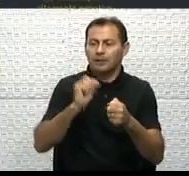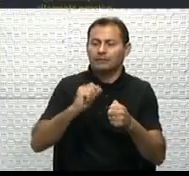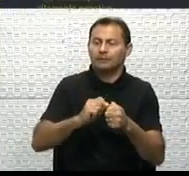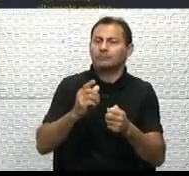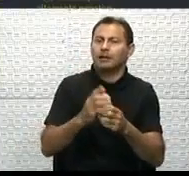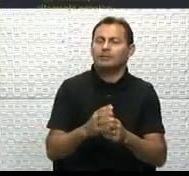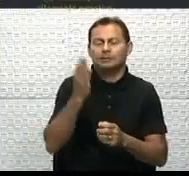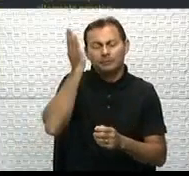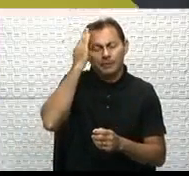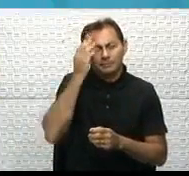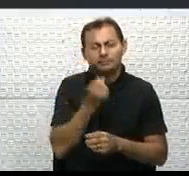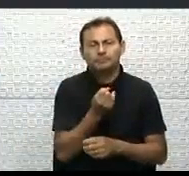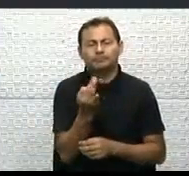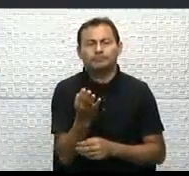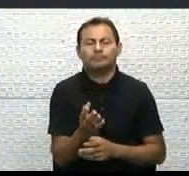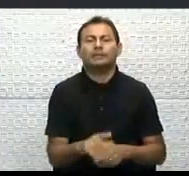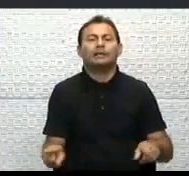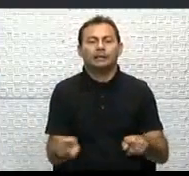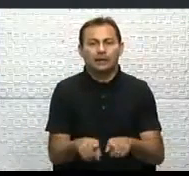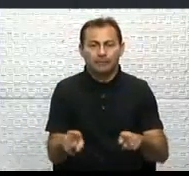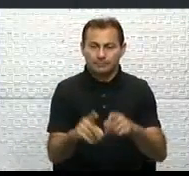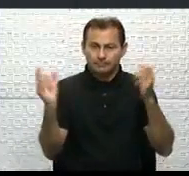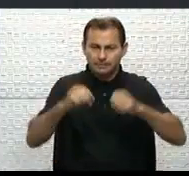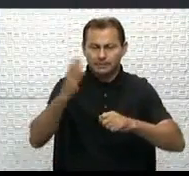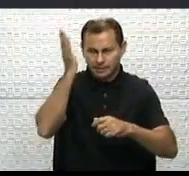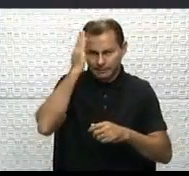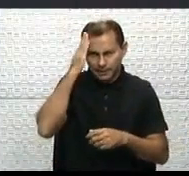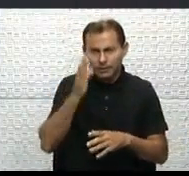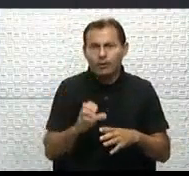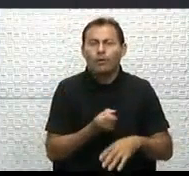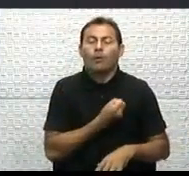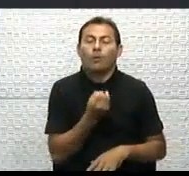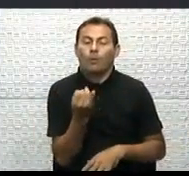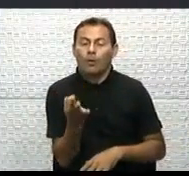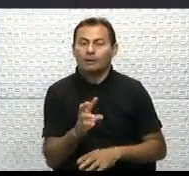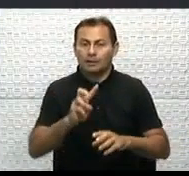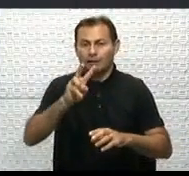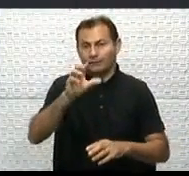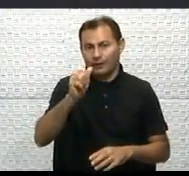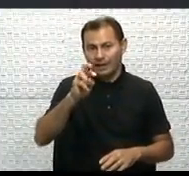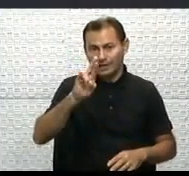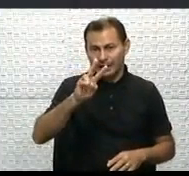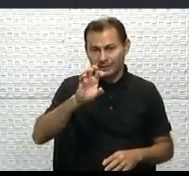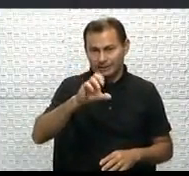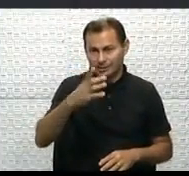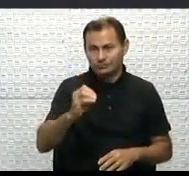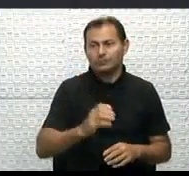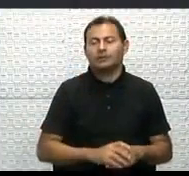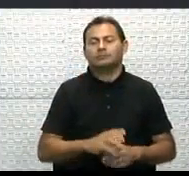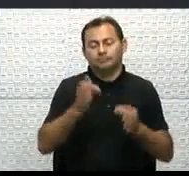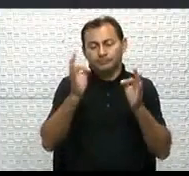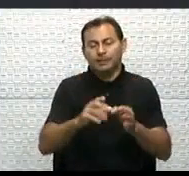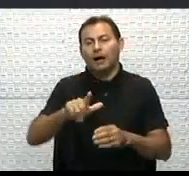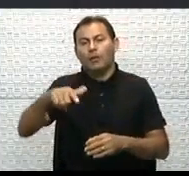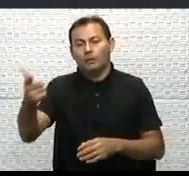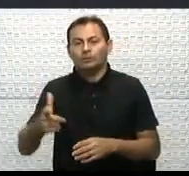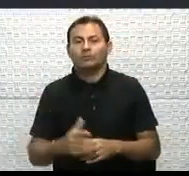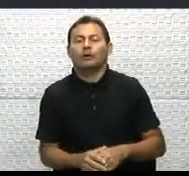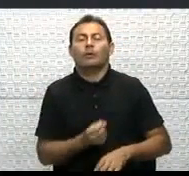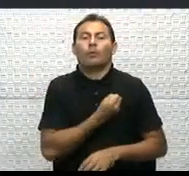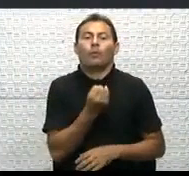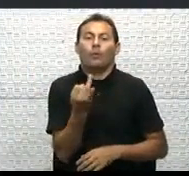fazer então previsões. Também é capaz de mensurar o quanto da variação de uma variável é devida a outra